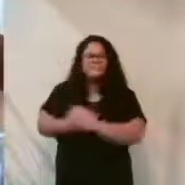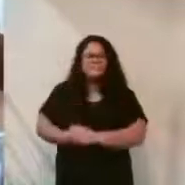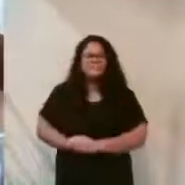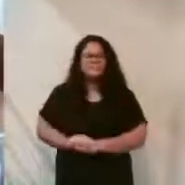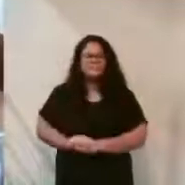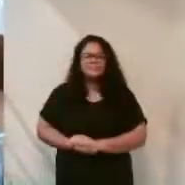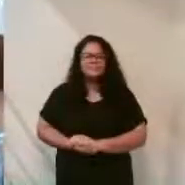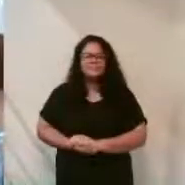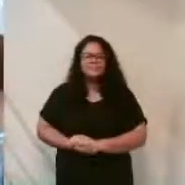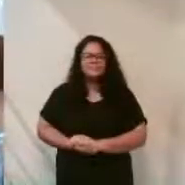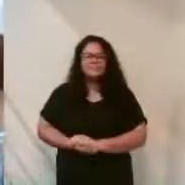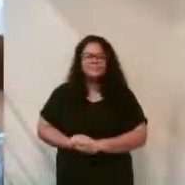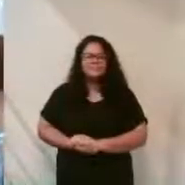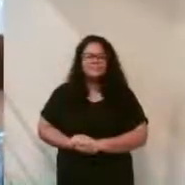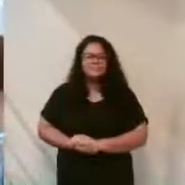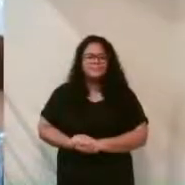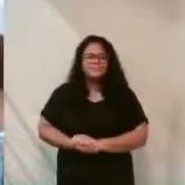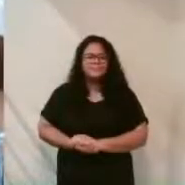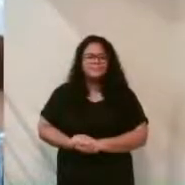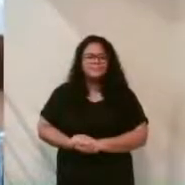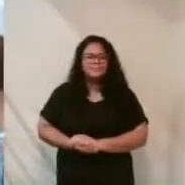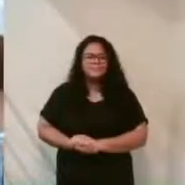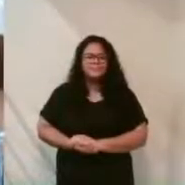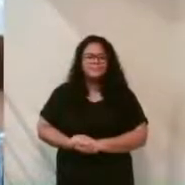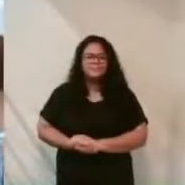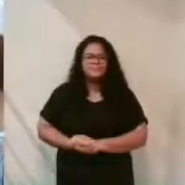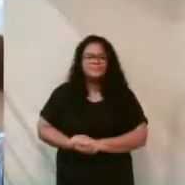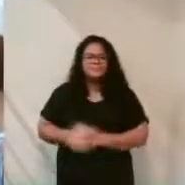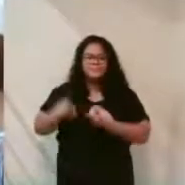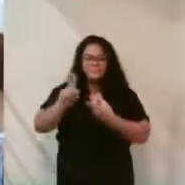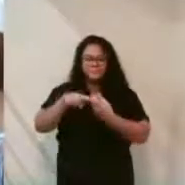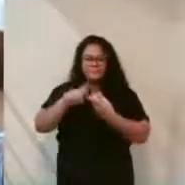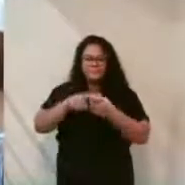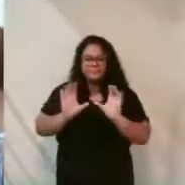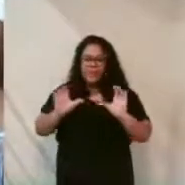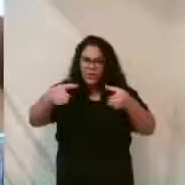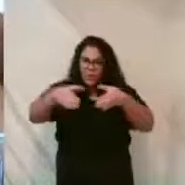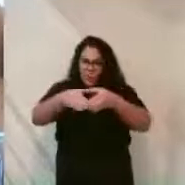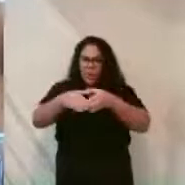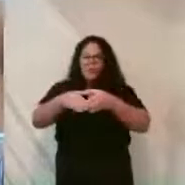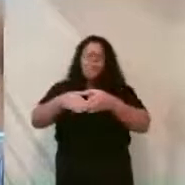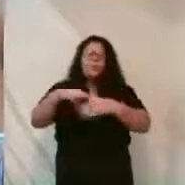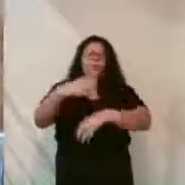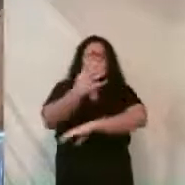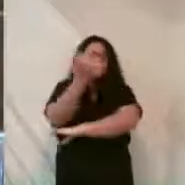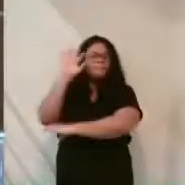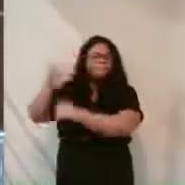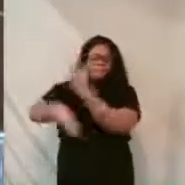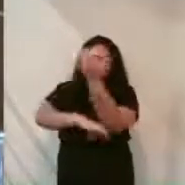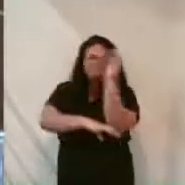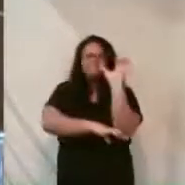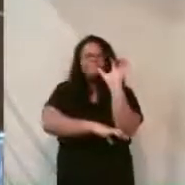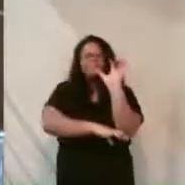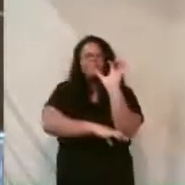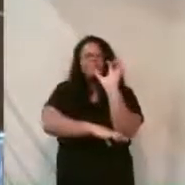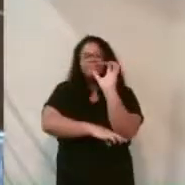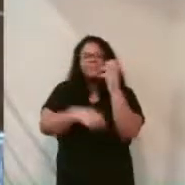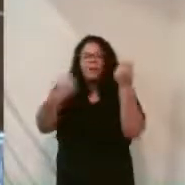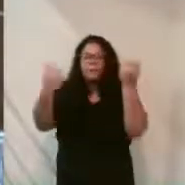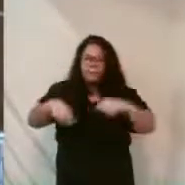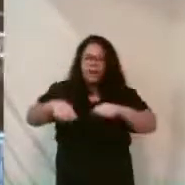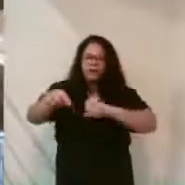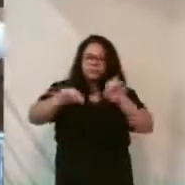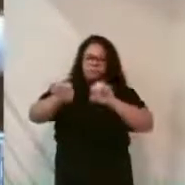Pernambuco e a Comissão do Meio Ambiente do CNMP pela realização do evento. Isso faço nas pessoas